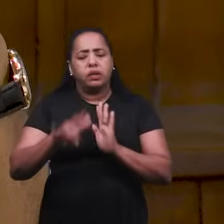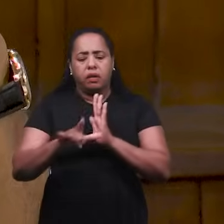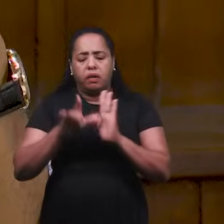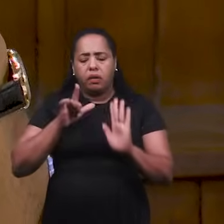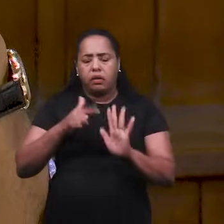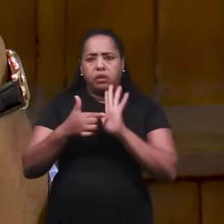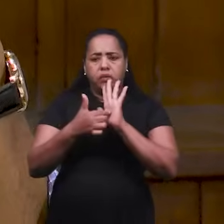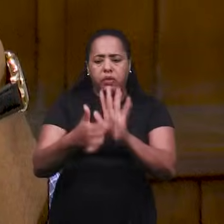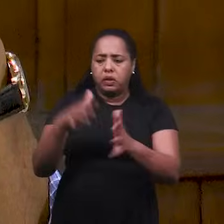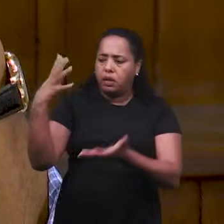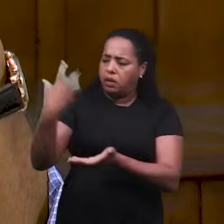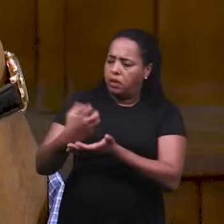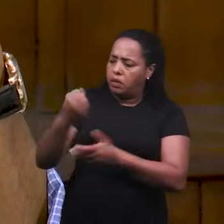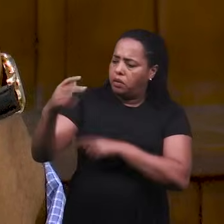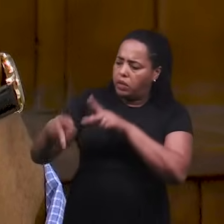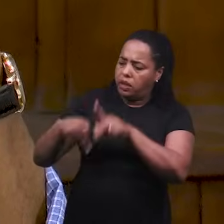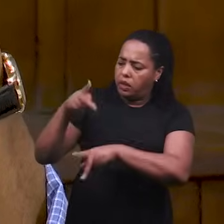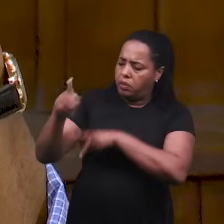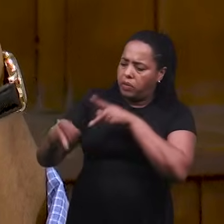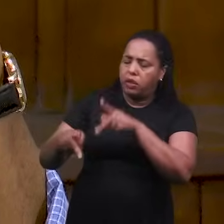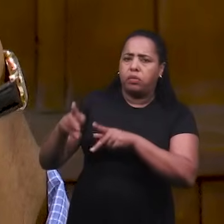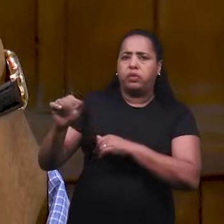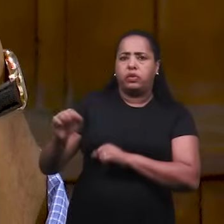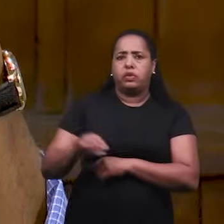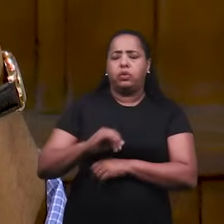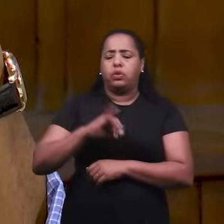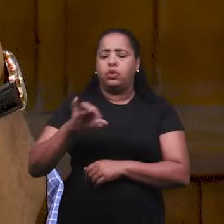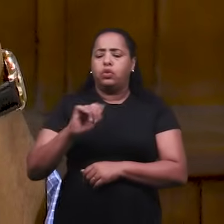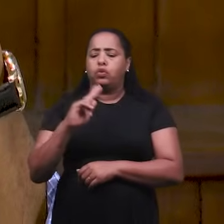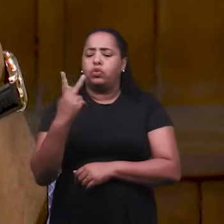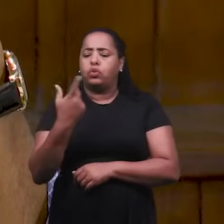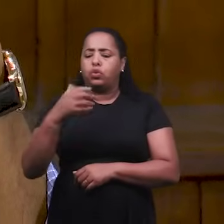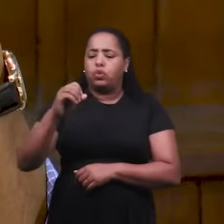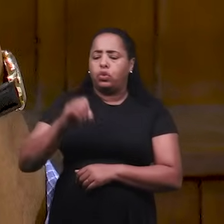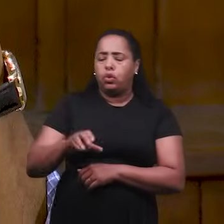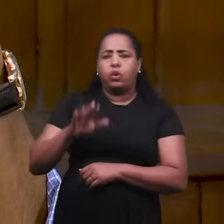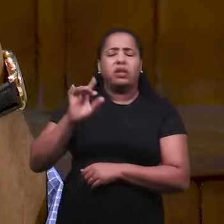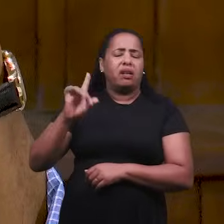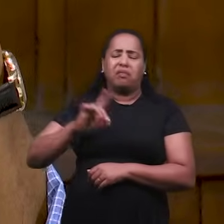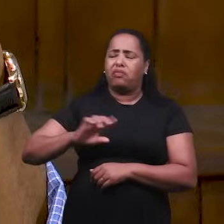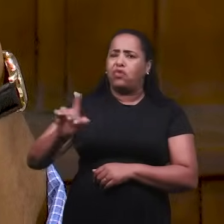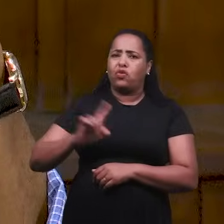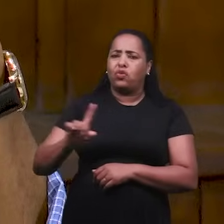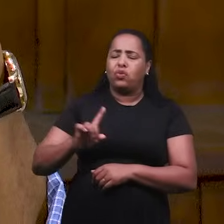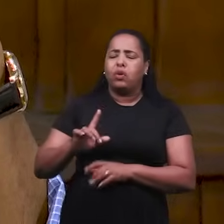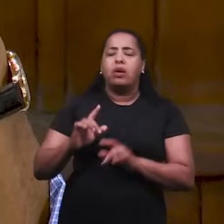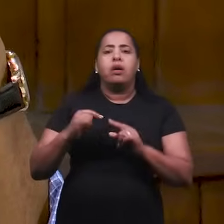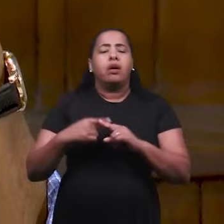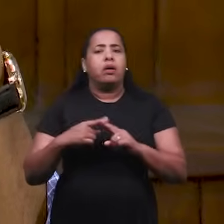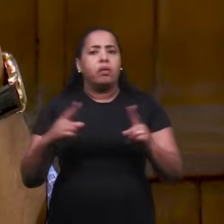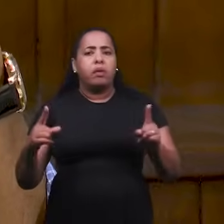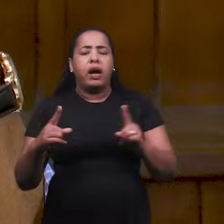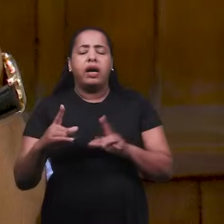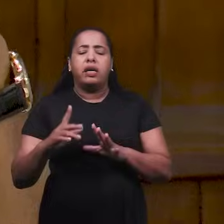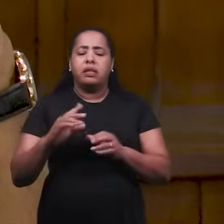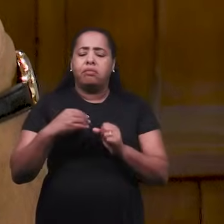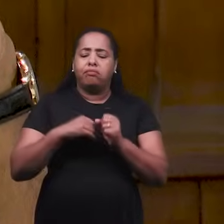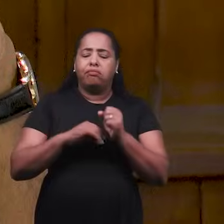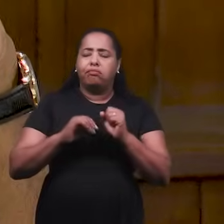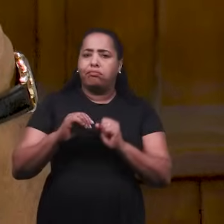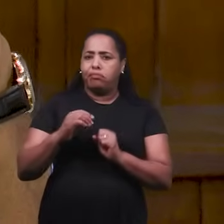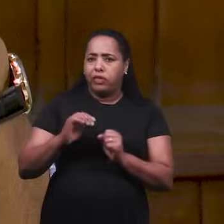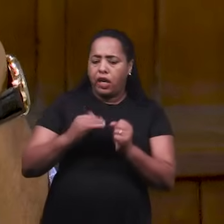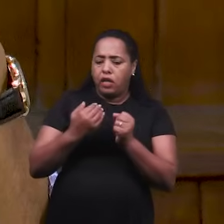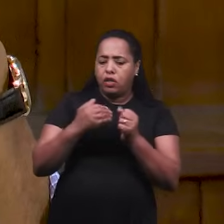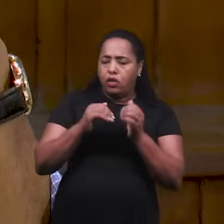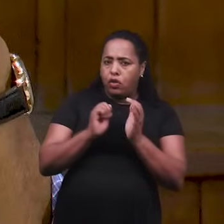igreja. Não surgiu com John Derby, igual você fala, não, foi 1830 com John Derby, nada disso. Mas eles ocultam essas informações, né? E